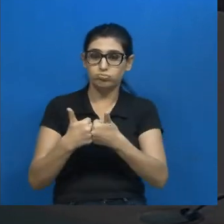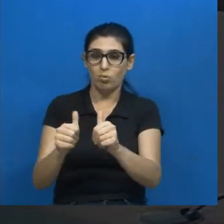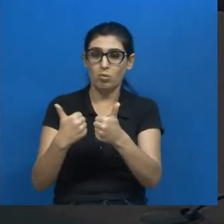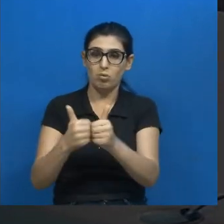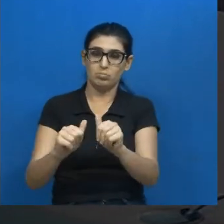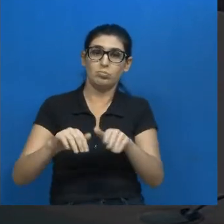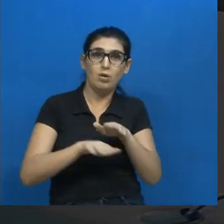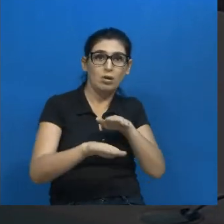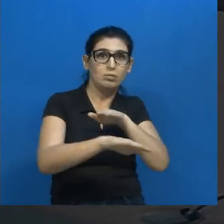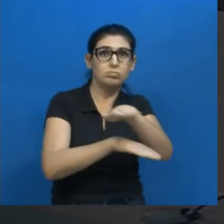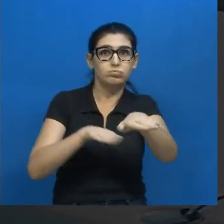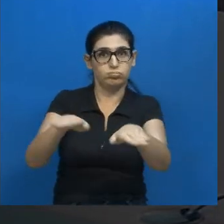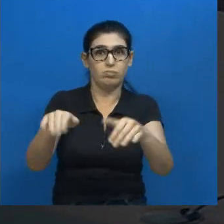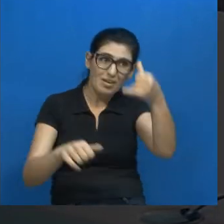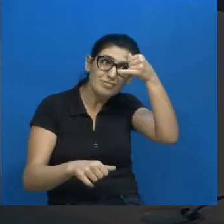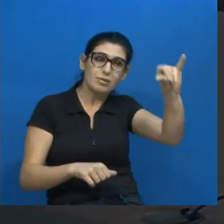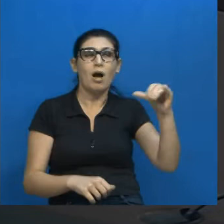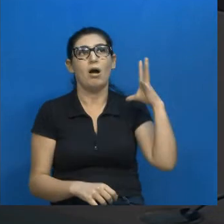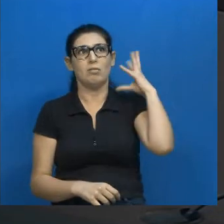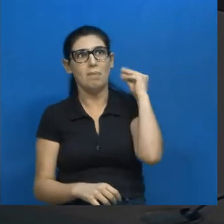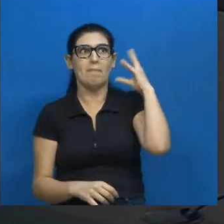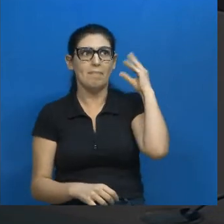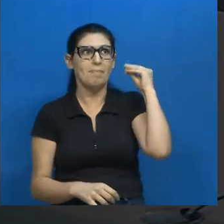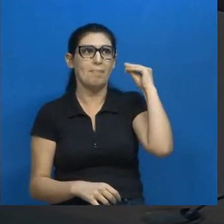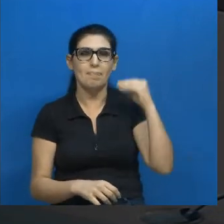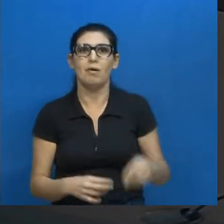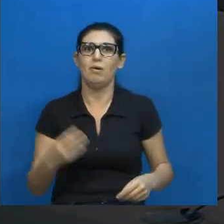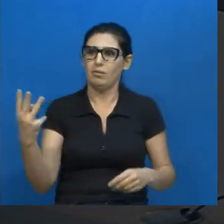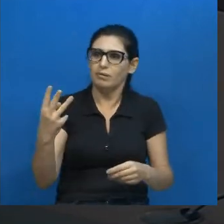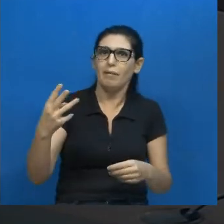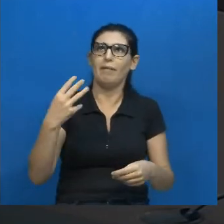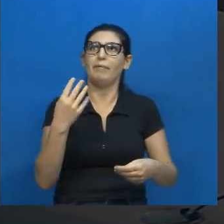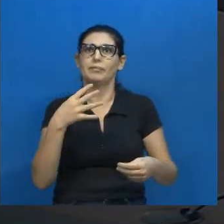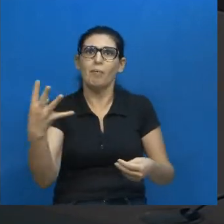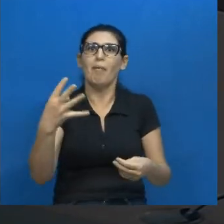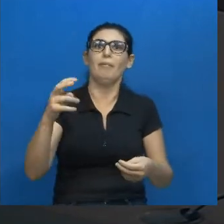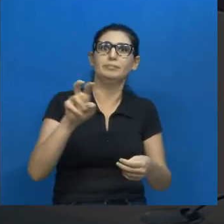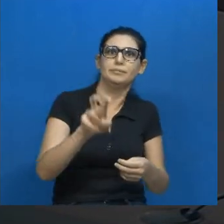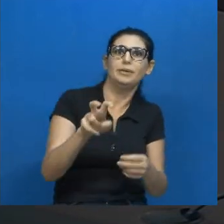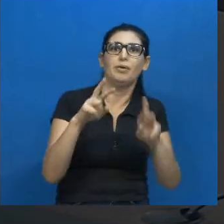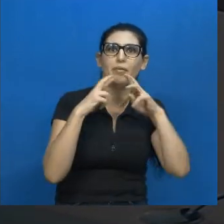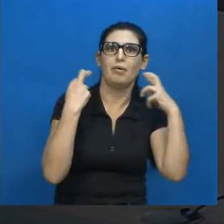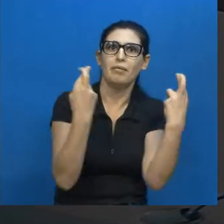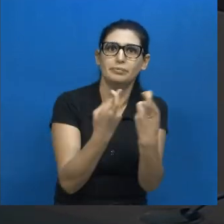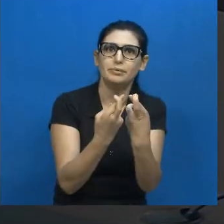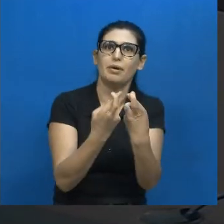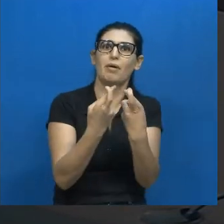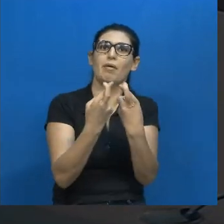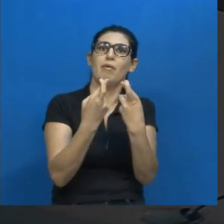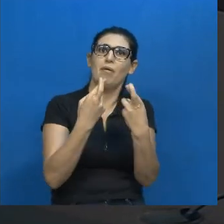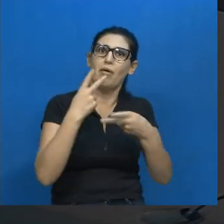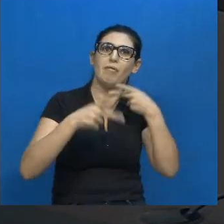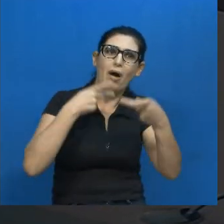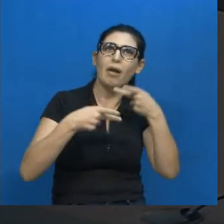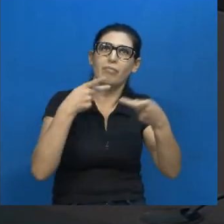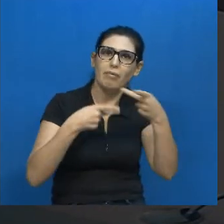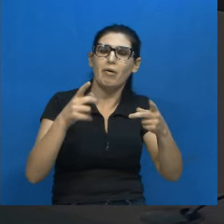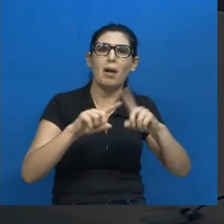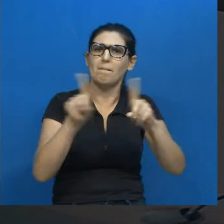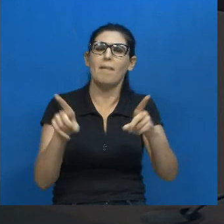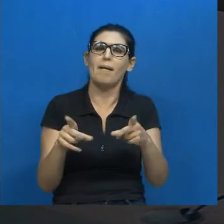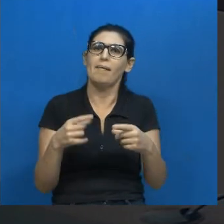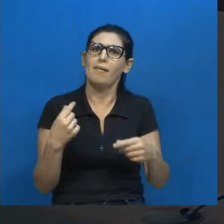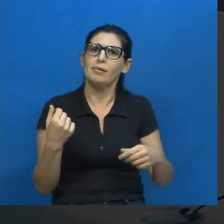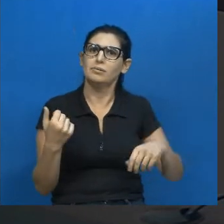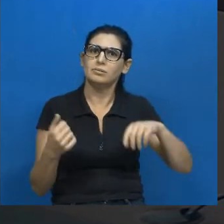no blá, porque já faz 3 reuniões, agora 4, mais 5, 6. Eu quero saber quanto vai ser feito para melhorar a cidade de Jacareí,